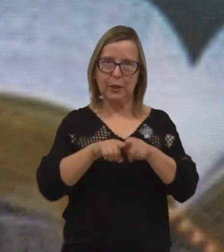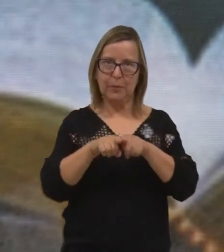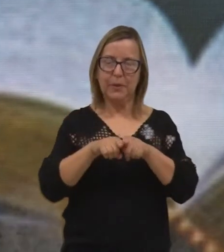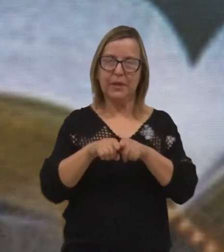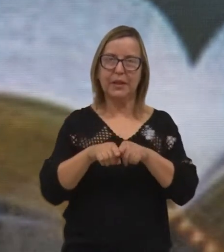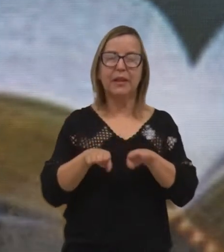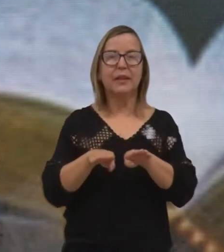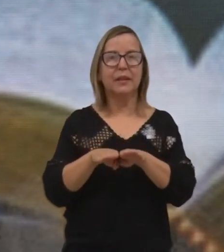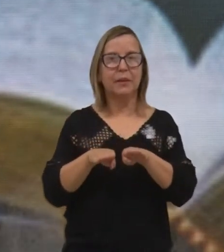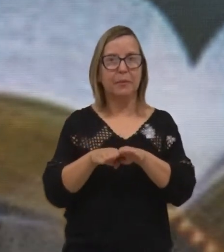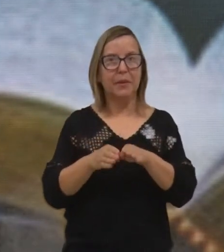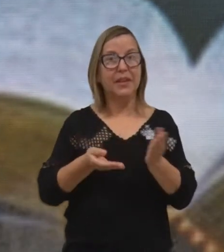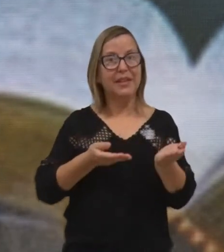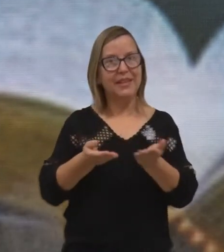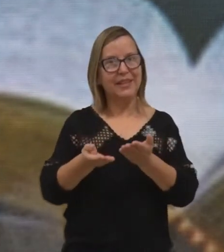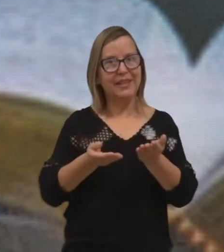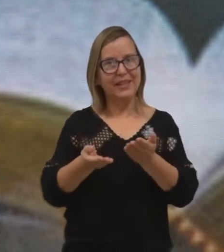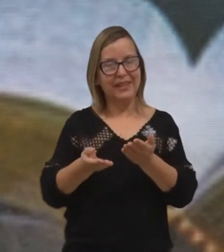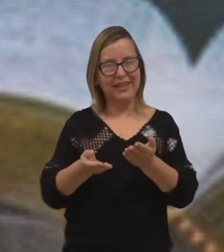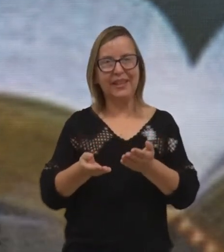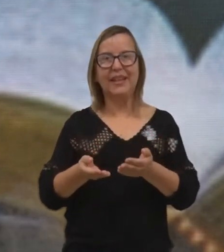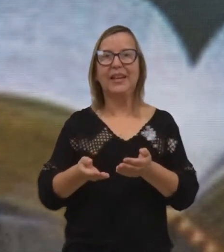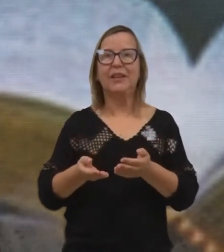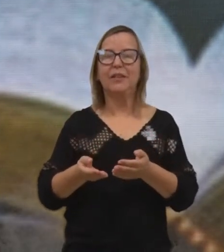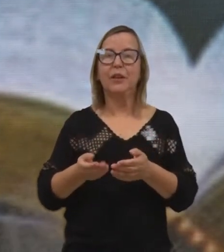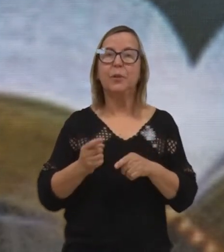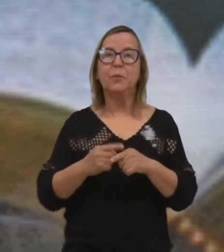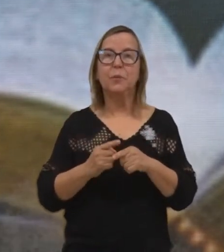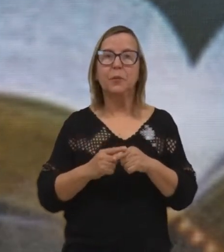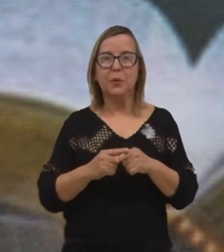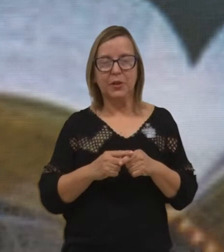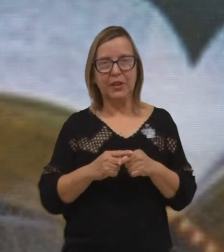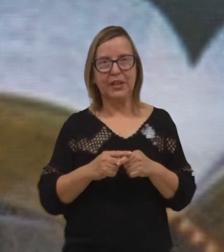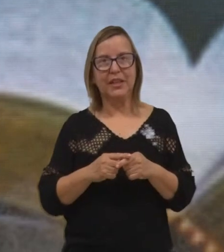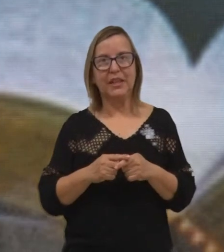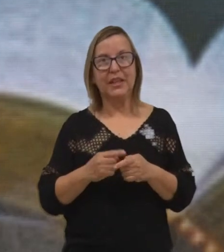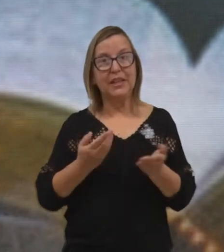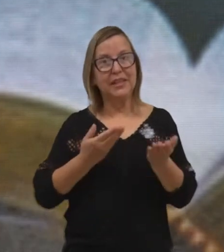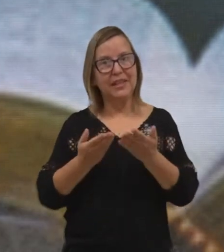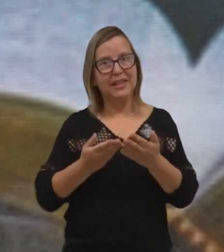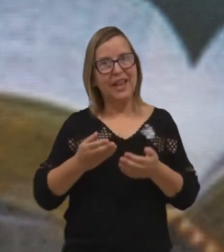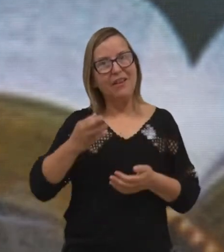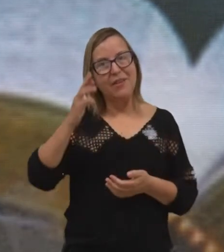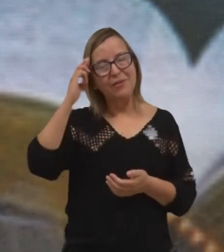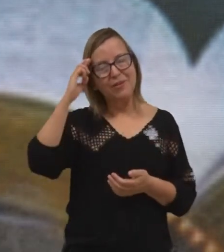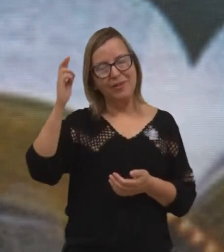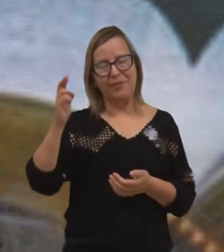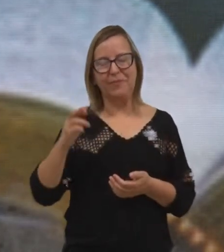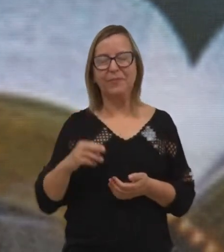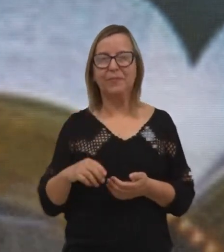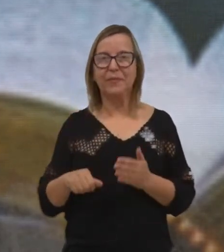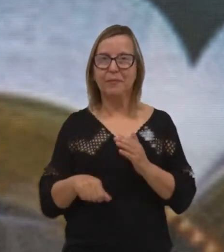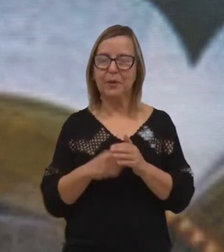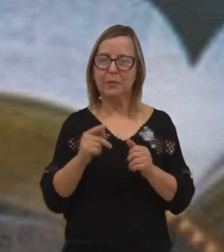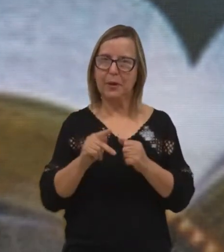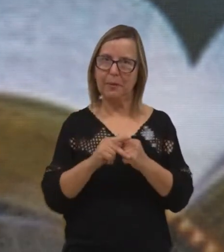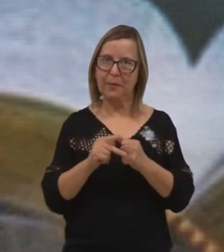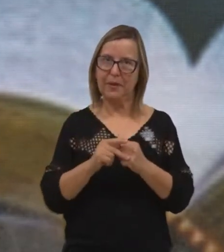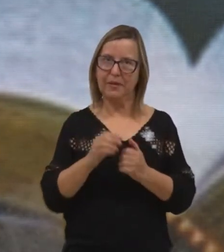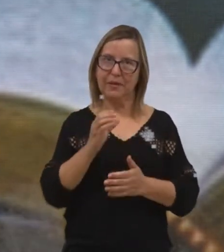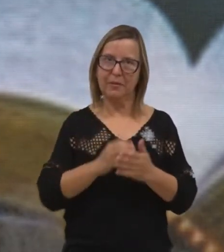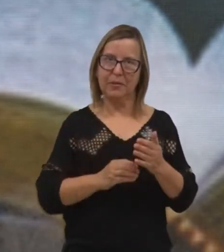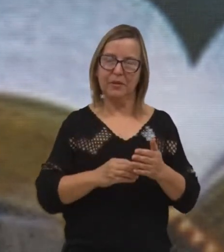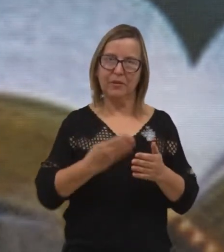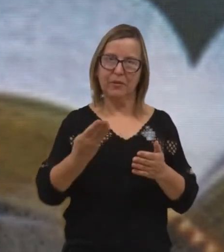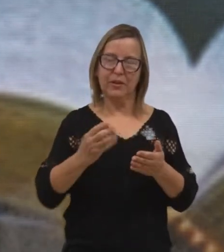tem a convicção que ela serve ao Senhor. E aí eu quero trazer o texto de 1 Pedro, capítulo 4, versículo 10 e